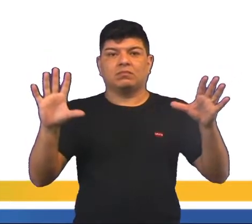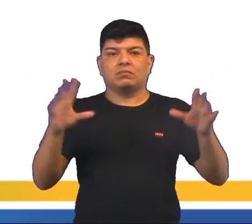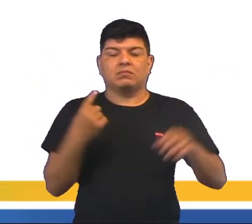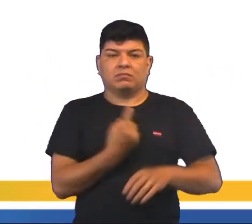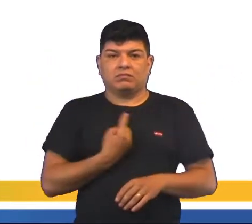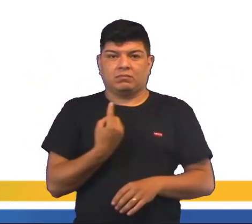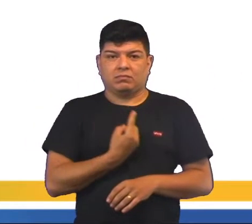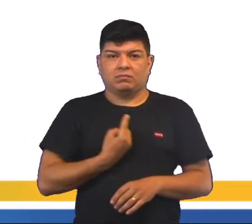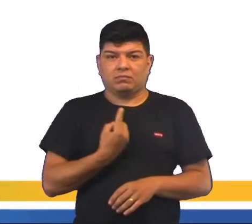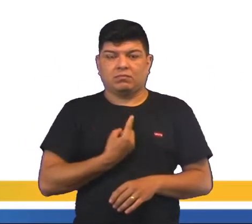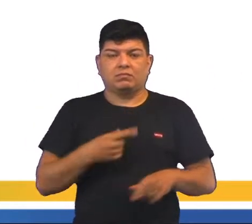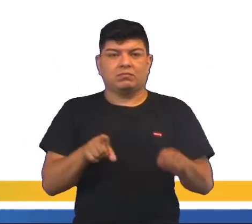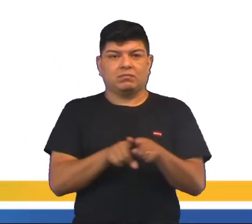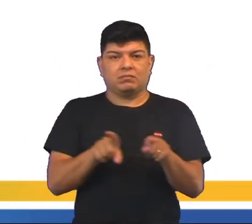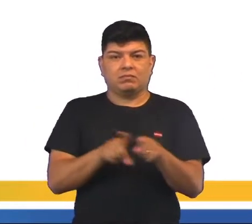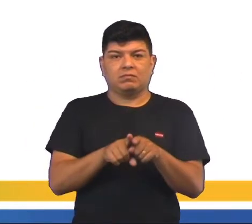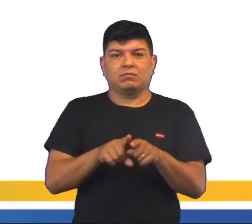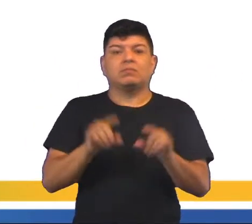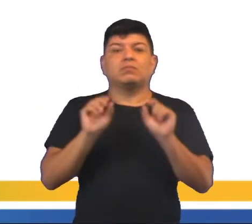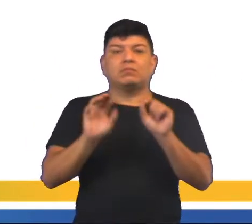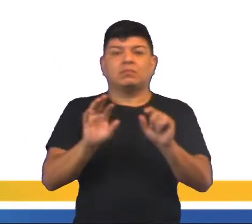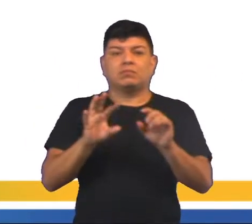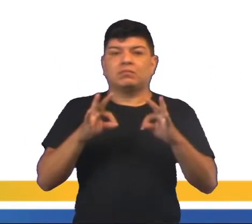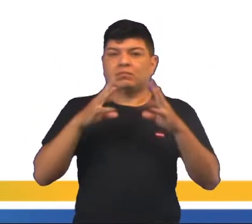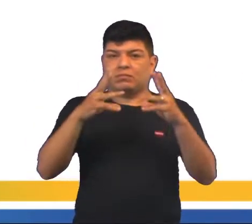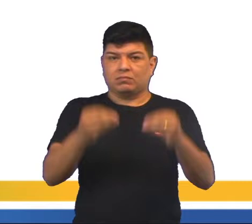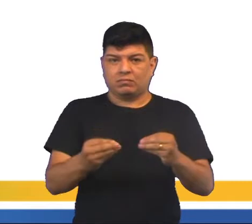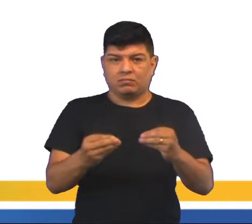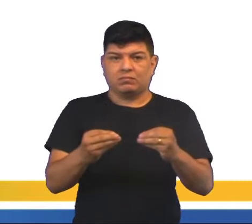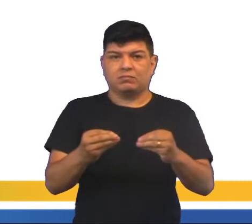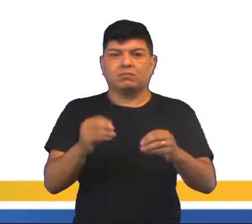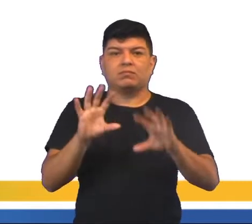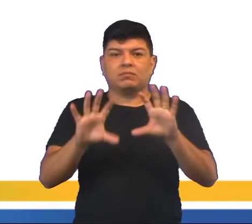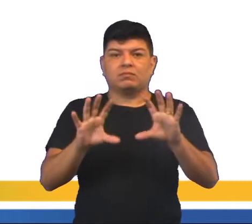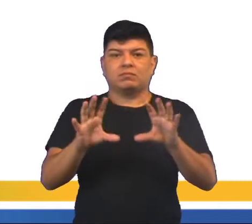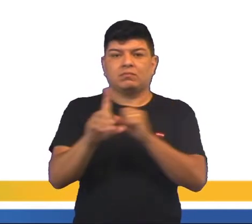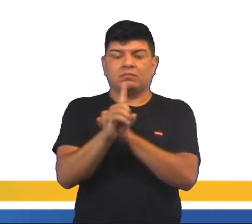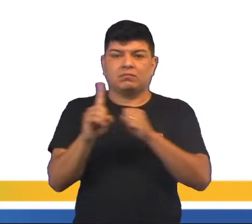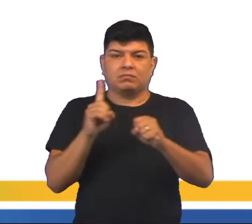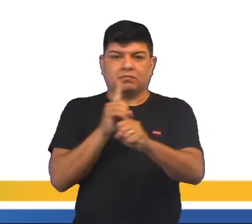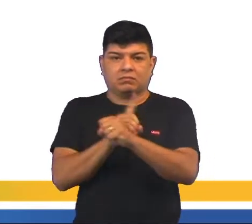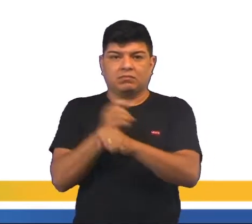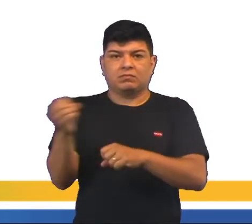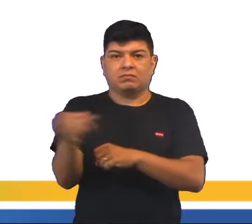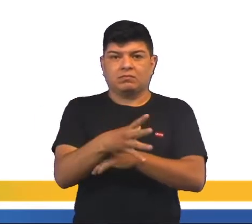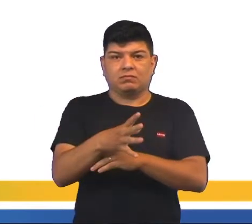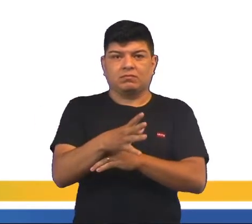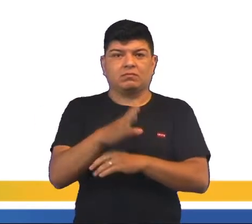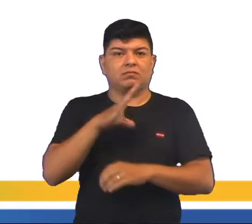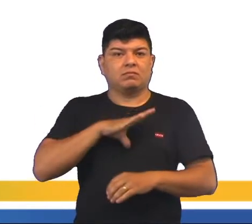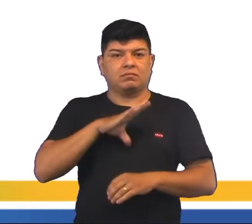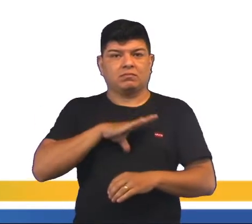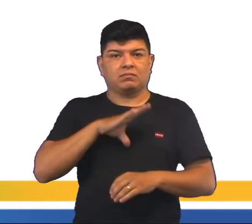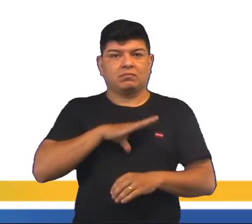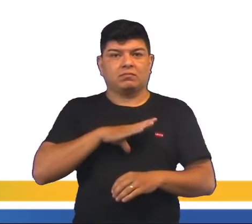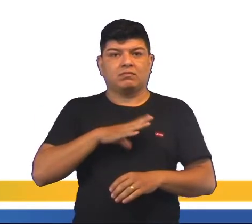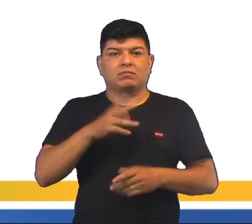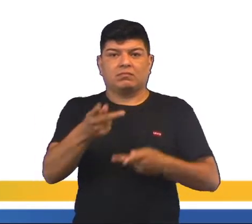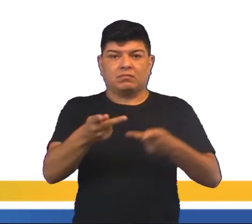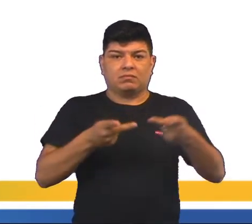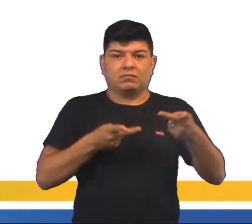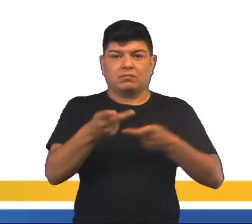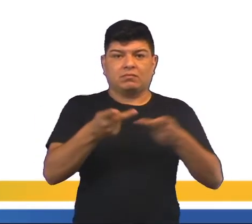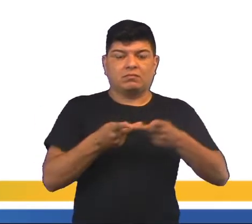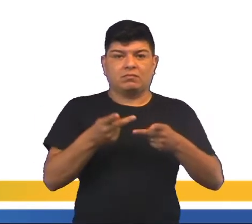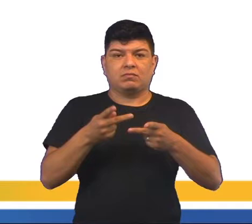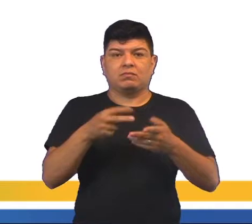ao individualismo, e defendendo uma total reformulação da sociedade. A nova sociedade projetada pelos socialistas